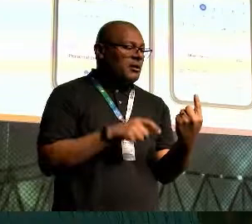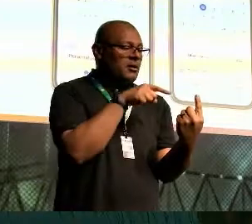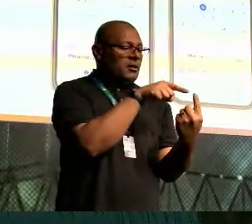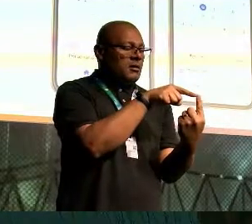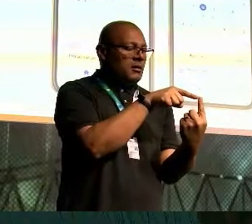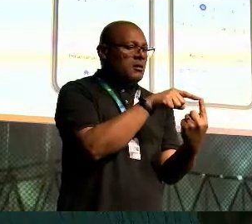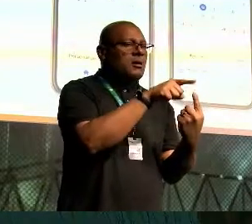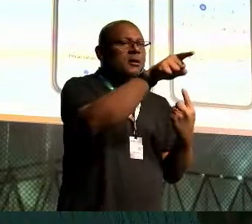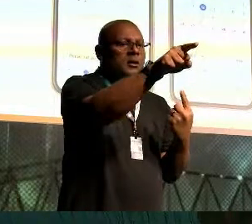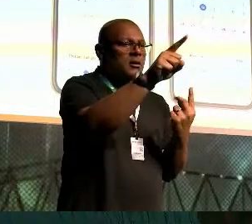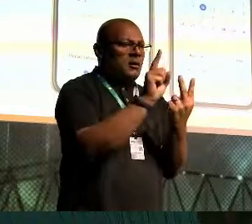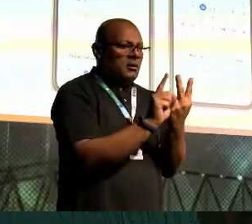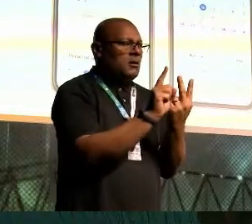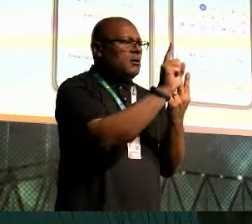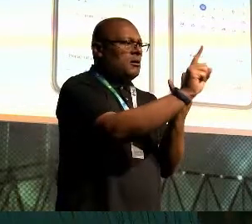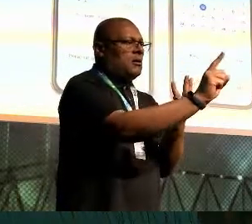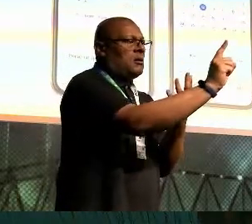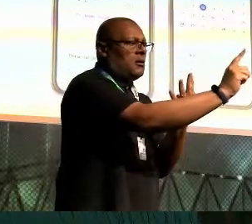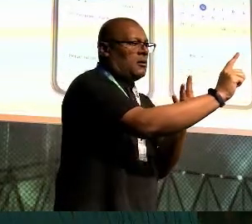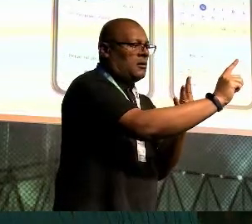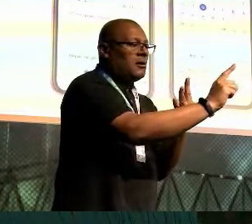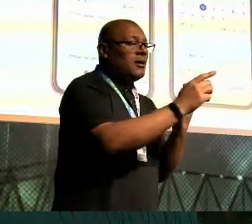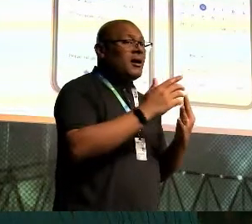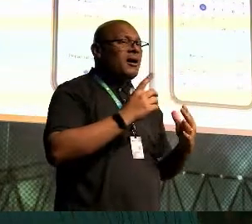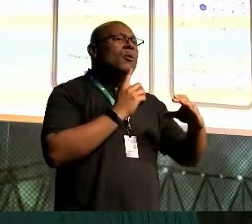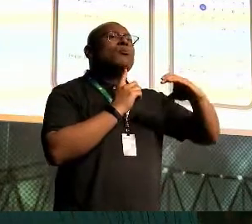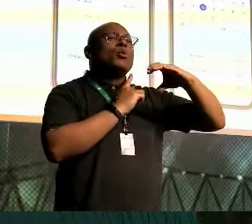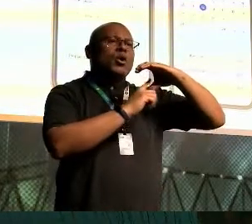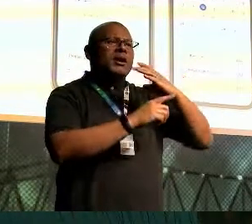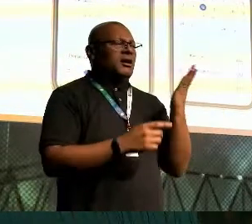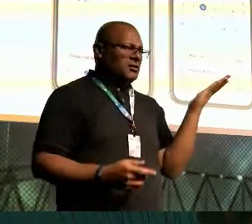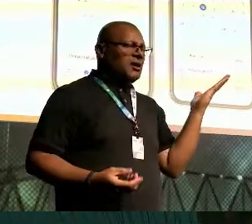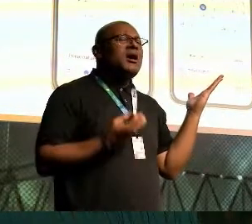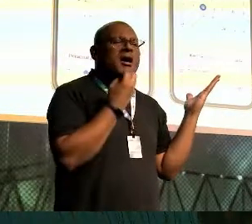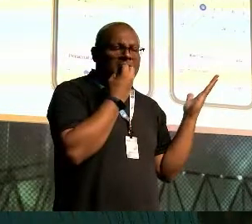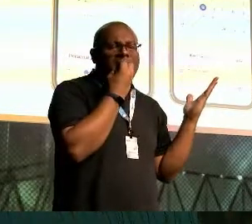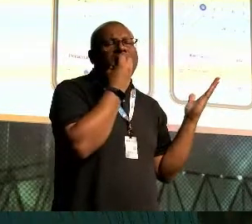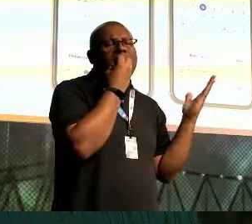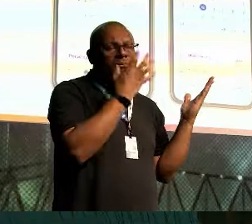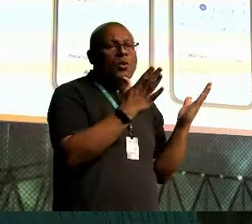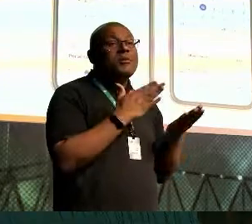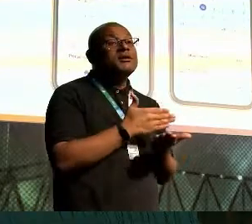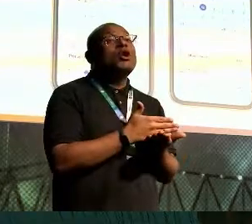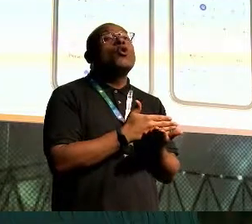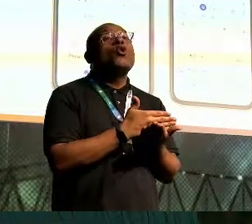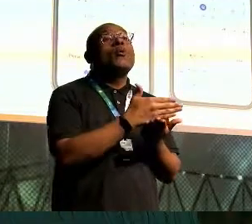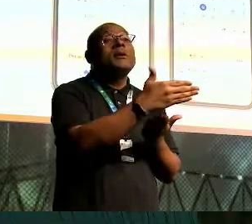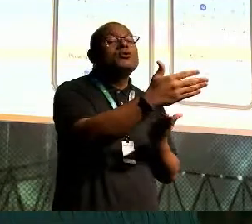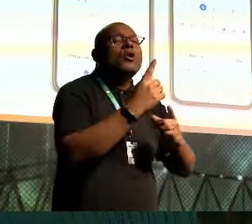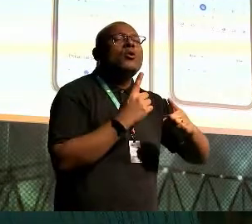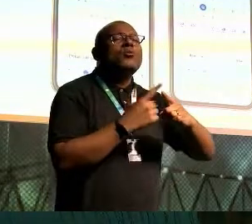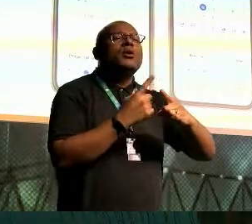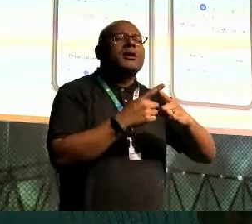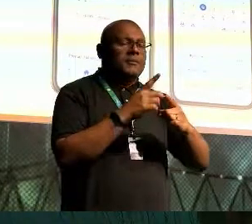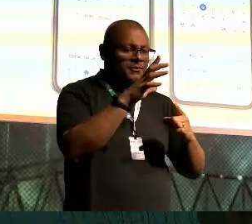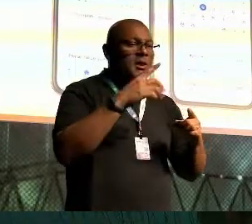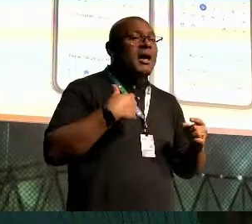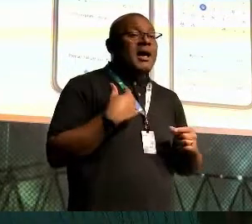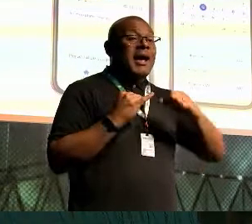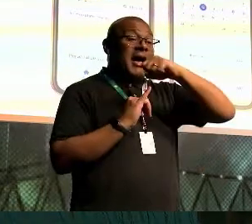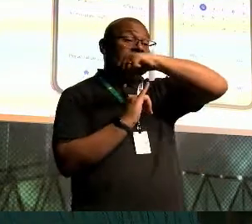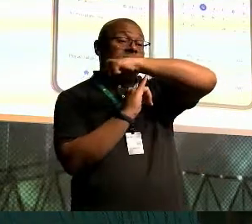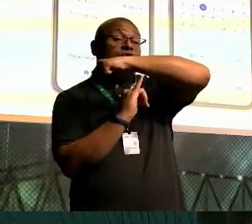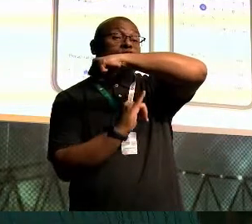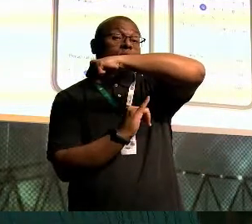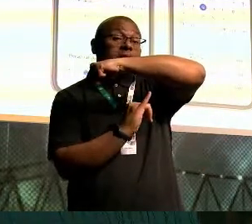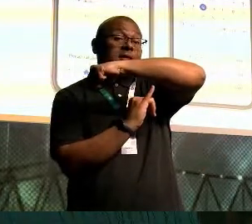vai fazer com o dado. Isso aqui é um benefício para o usuário, lógico que é, mas é só o início. O importante é o que as instituições financeiras